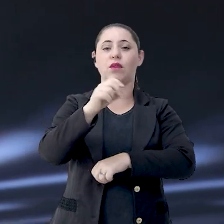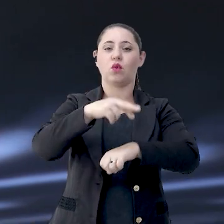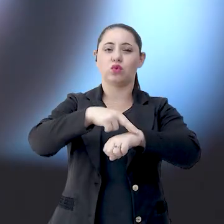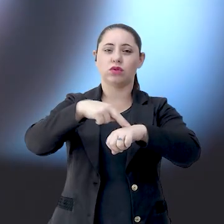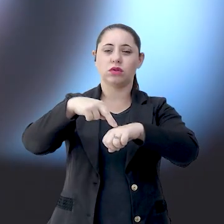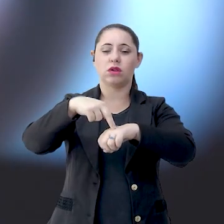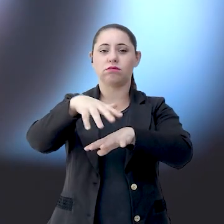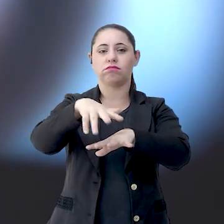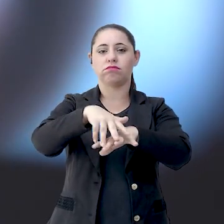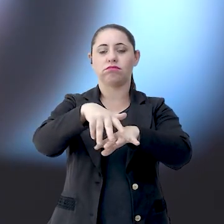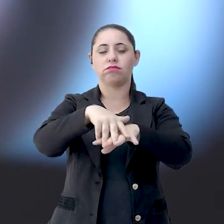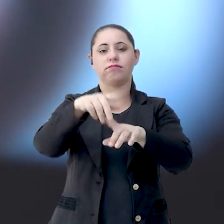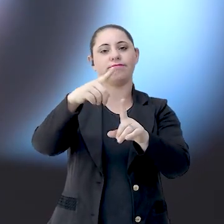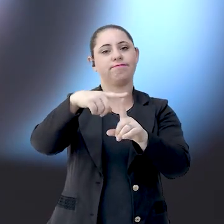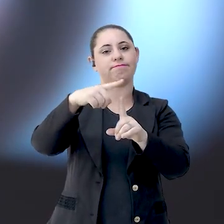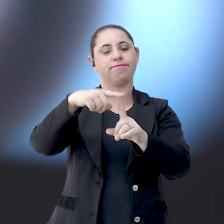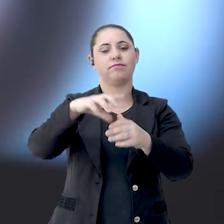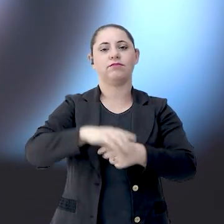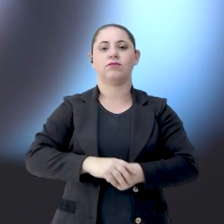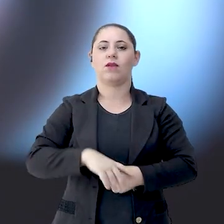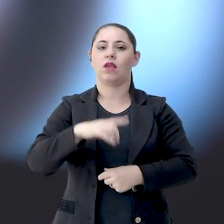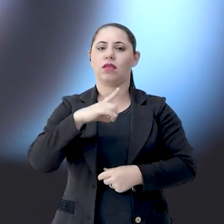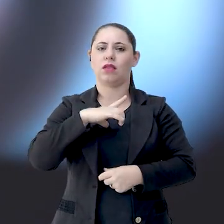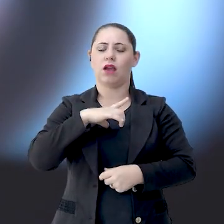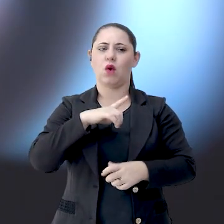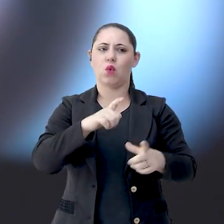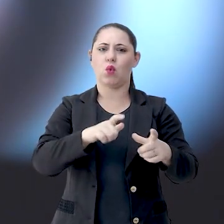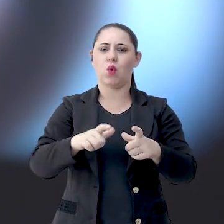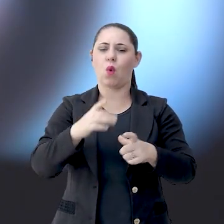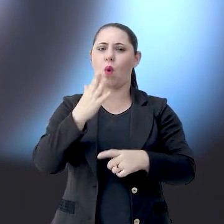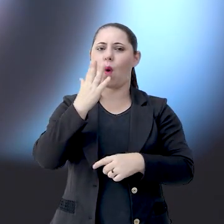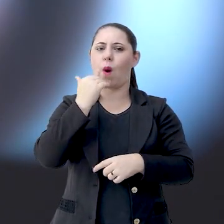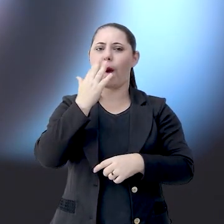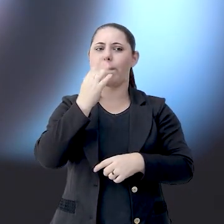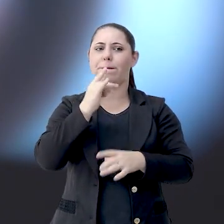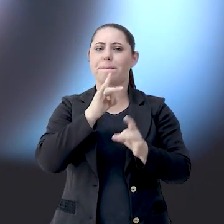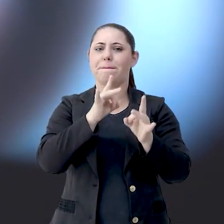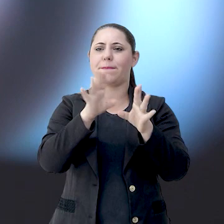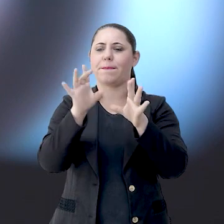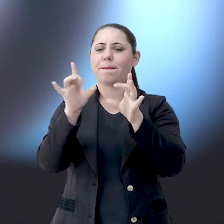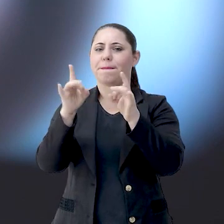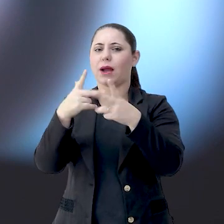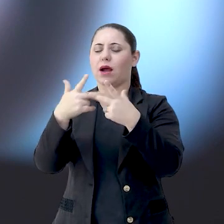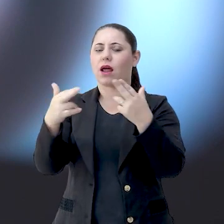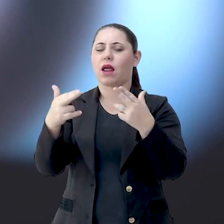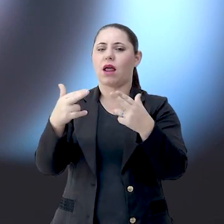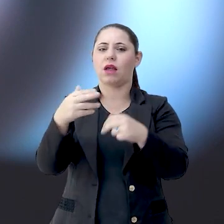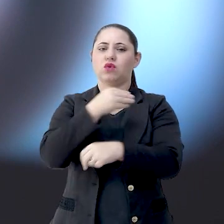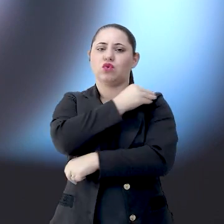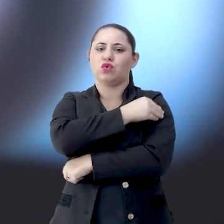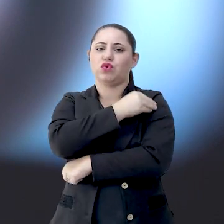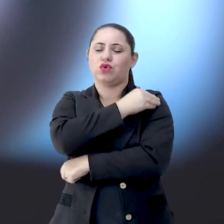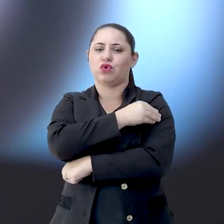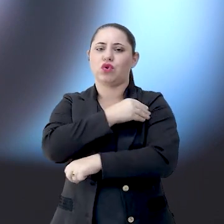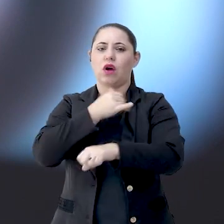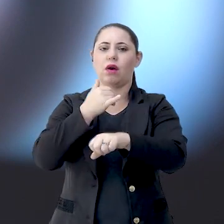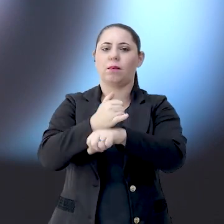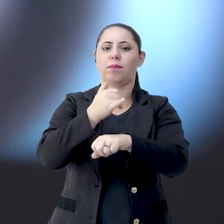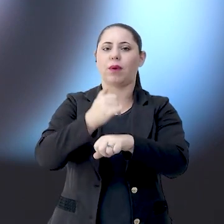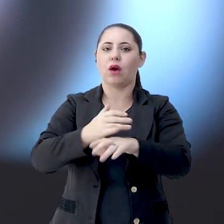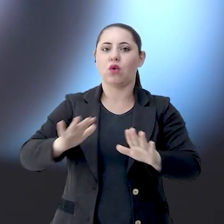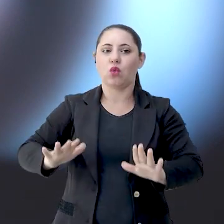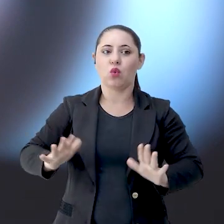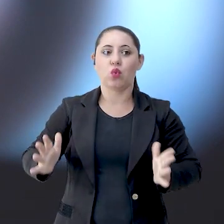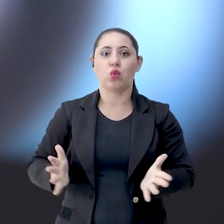Sul, essa região polariza serviços de saúde, estrutura de comércio e serviços.